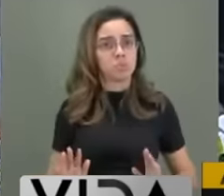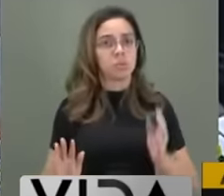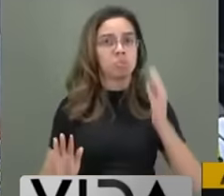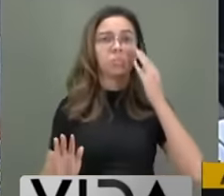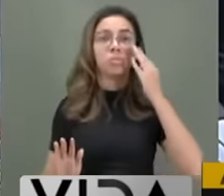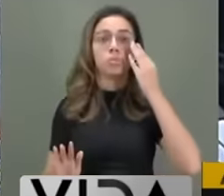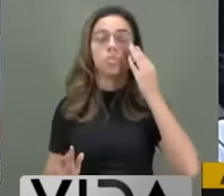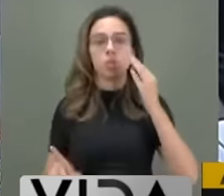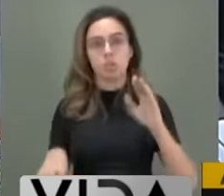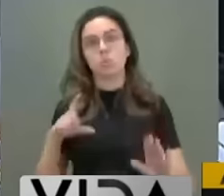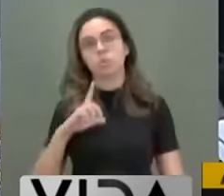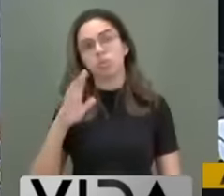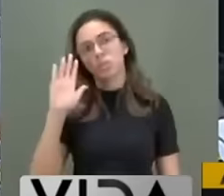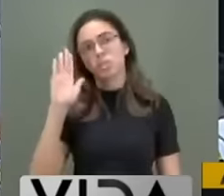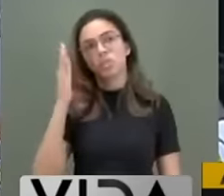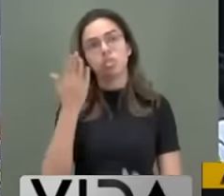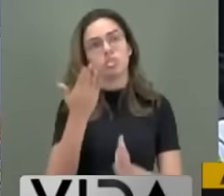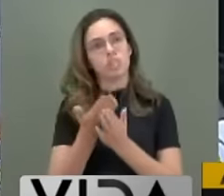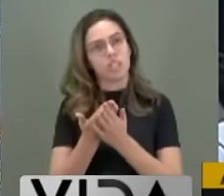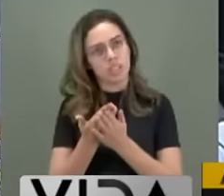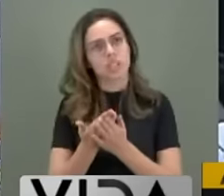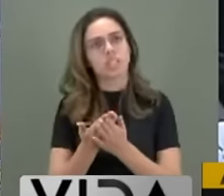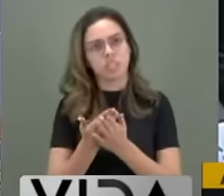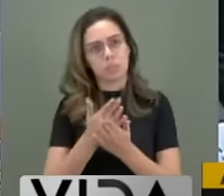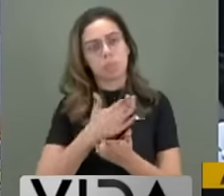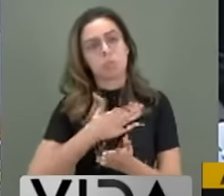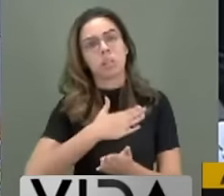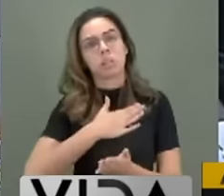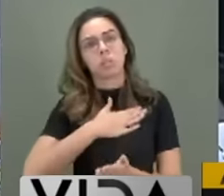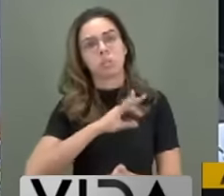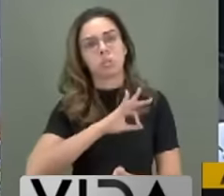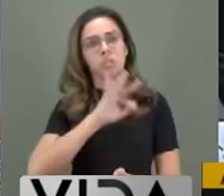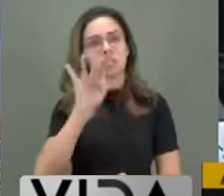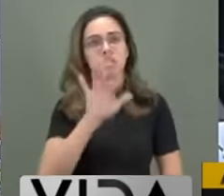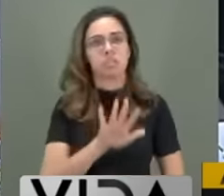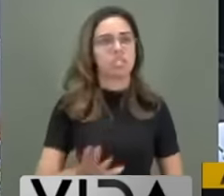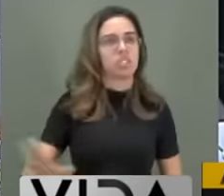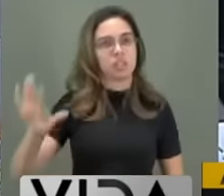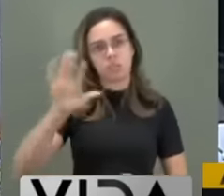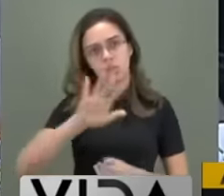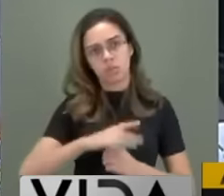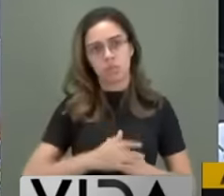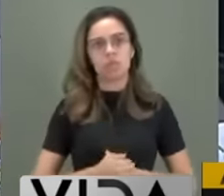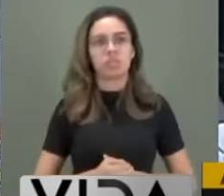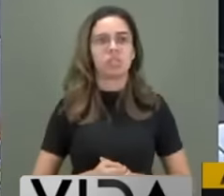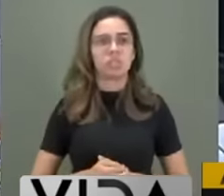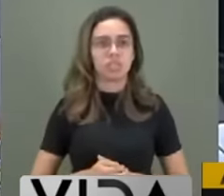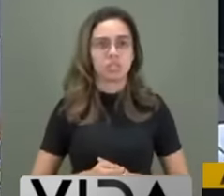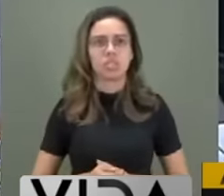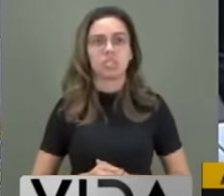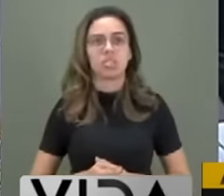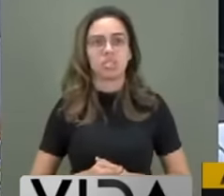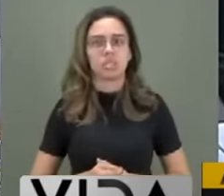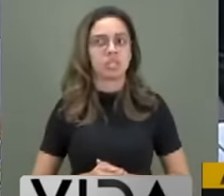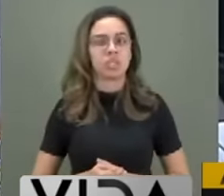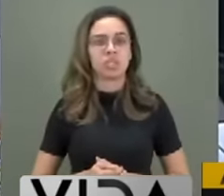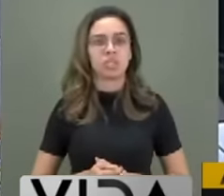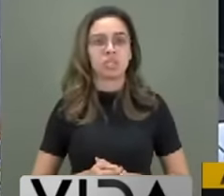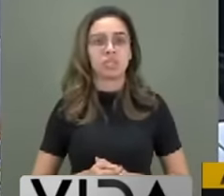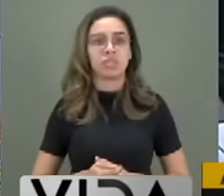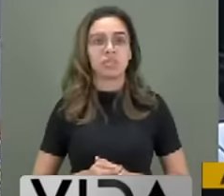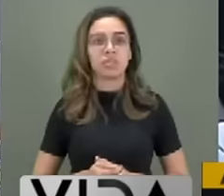Eu acredito na minha Polícia Federal. Eu também. Eu não acredito, não. Acredito no português. Está botando em xeque.